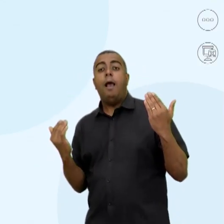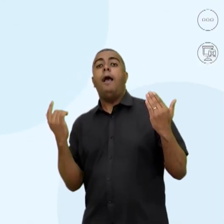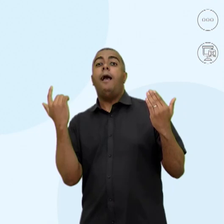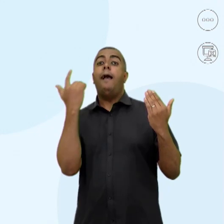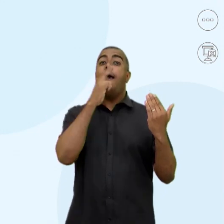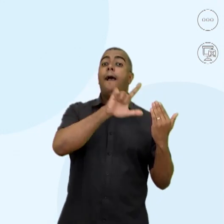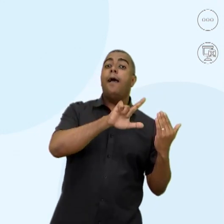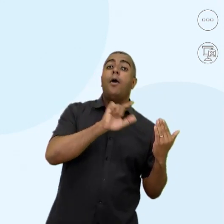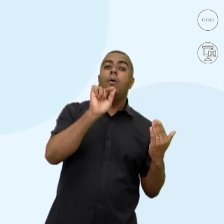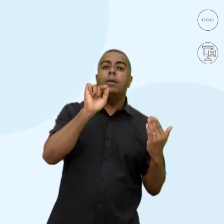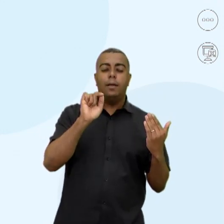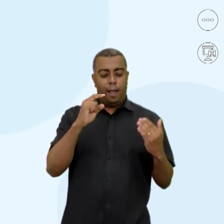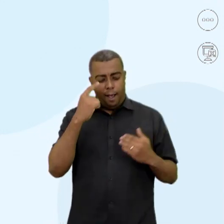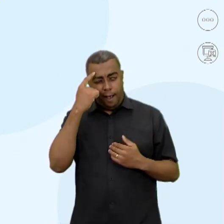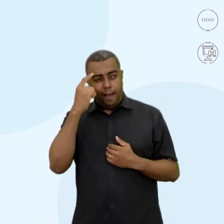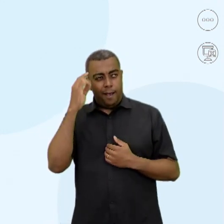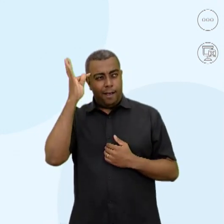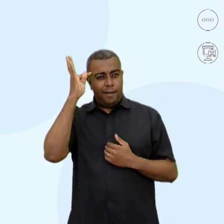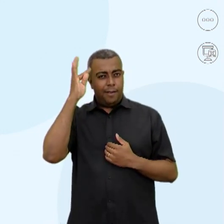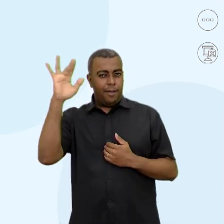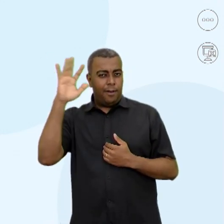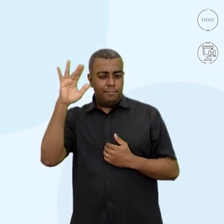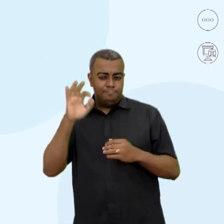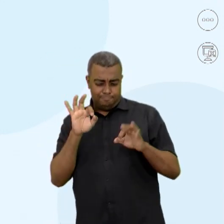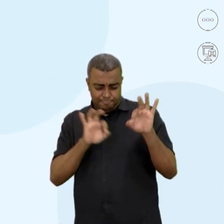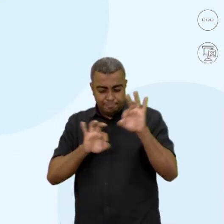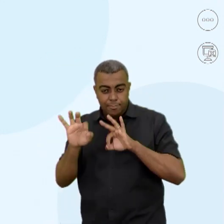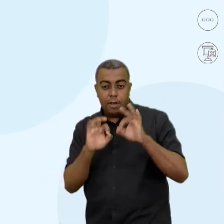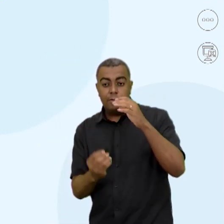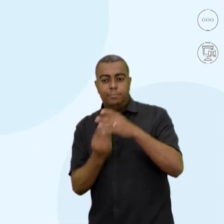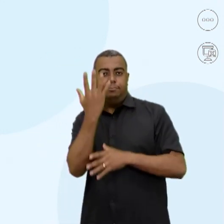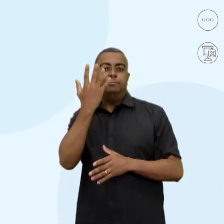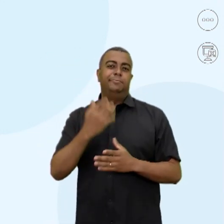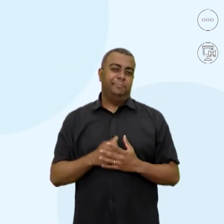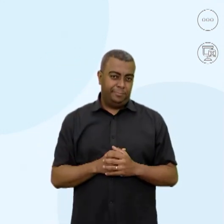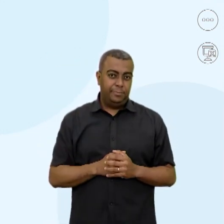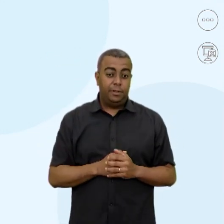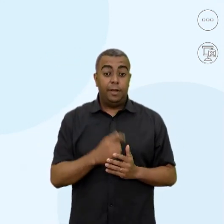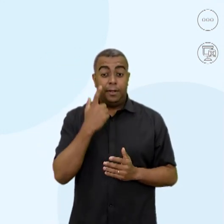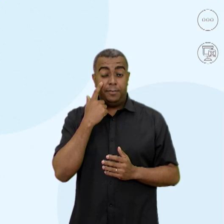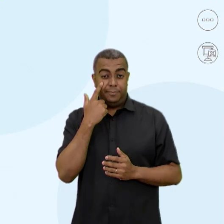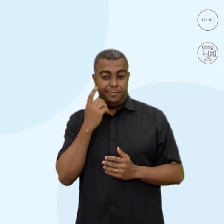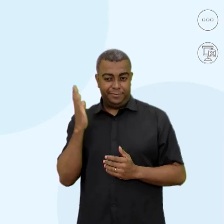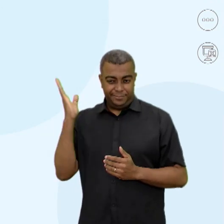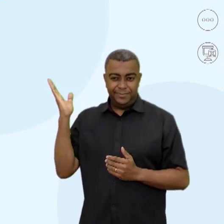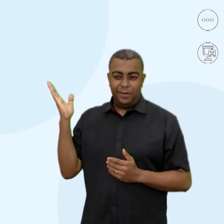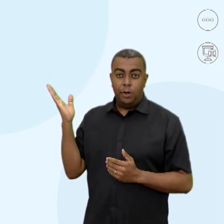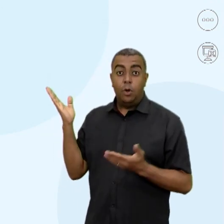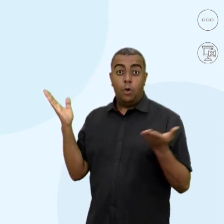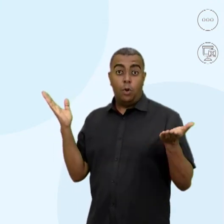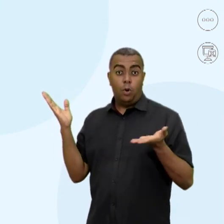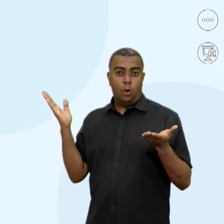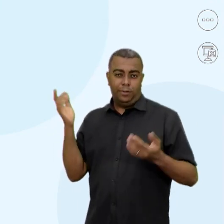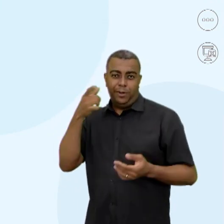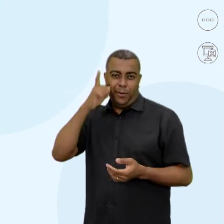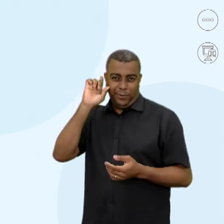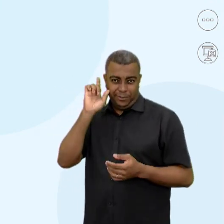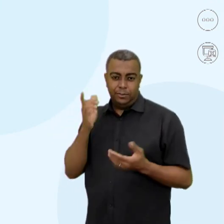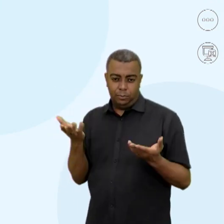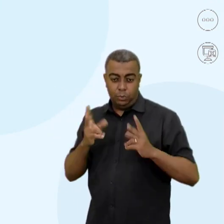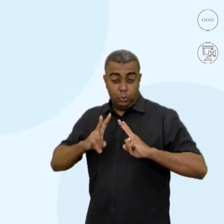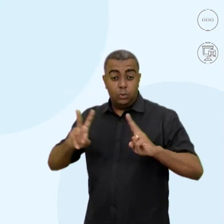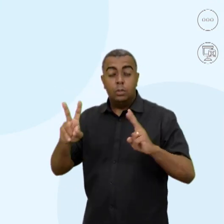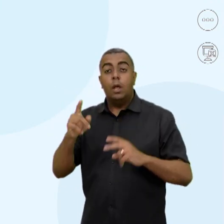determinou aí um teorema importante, tá bom? Então, vamos usando esse esqueminha aí, conforme a aula de ontem. E aí a